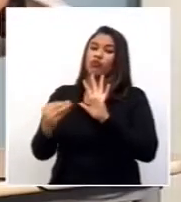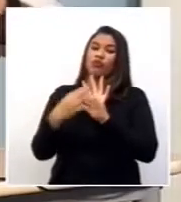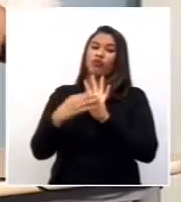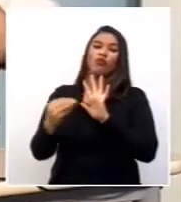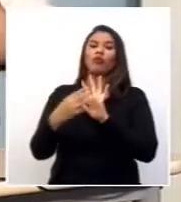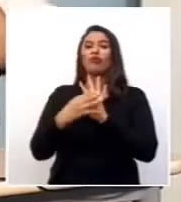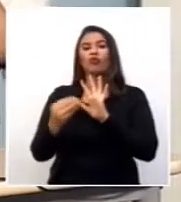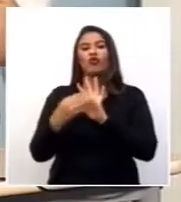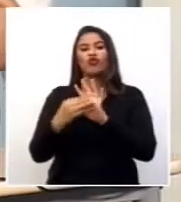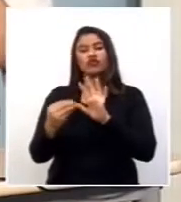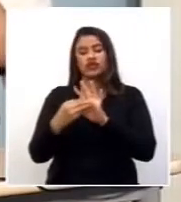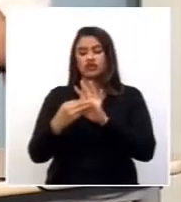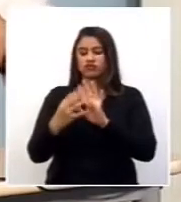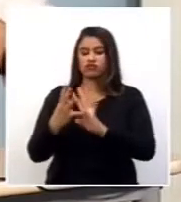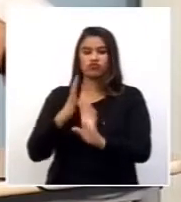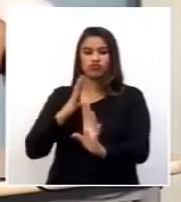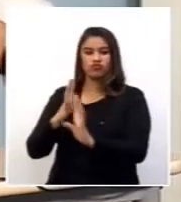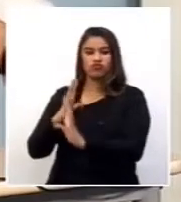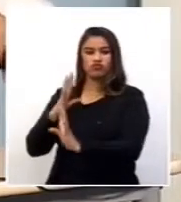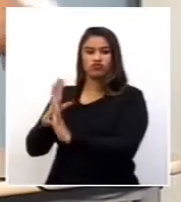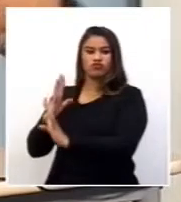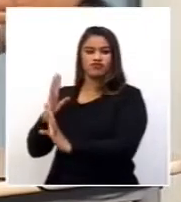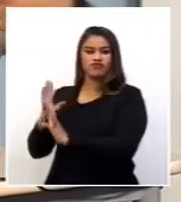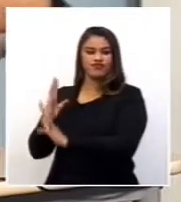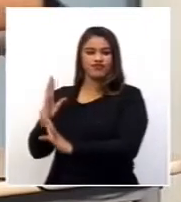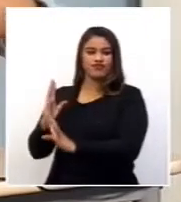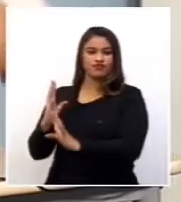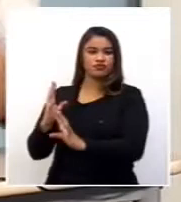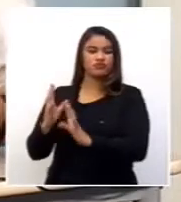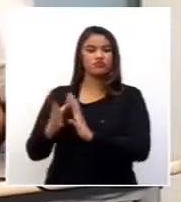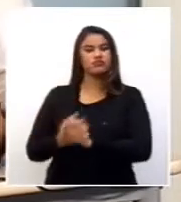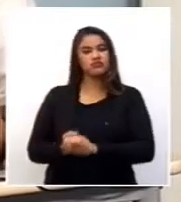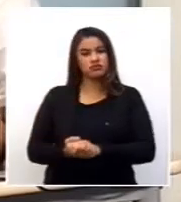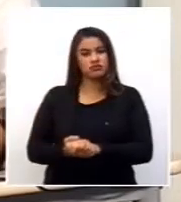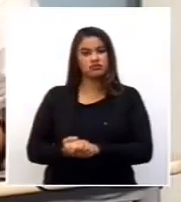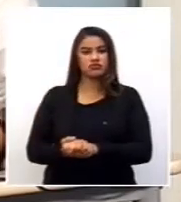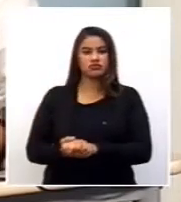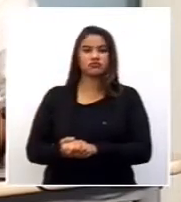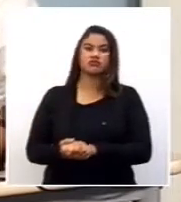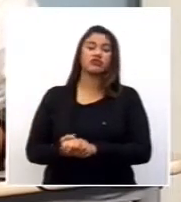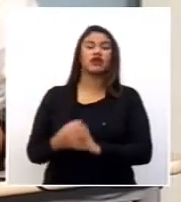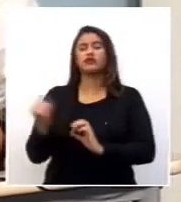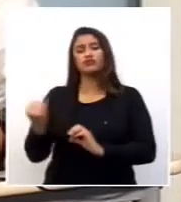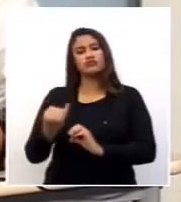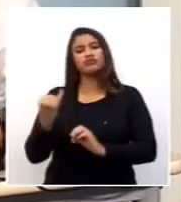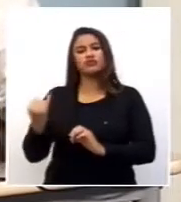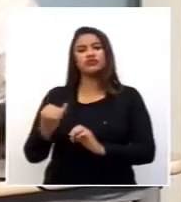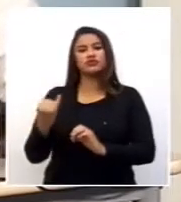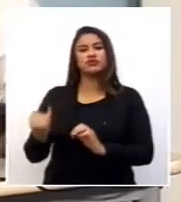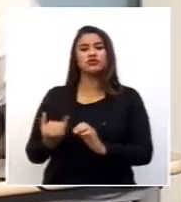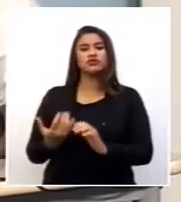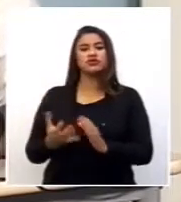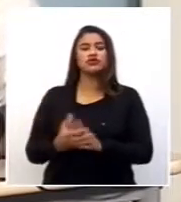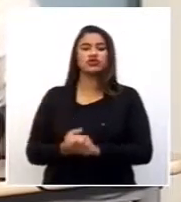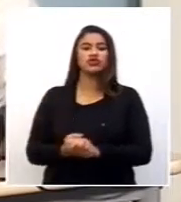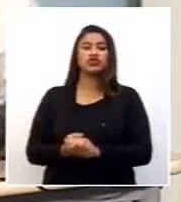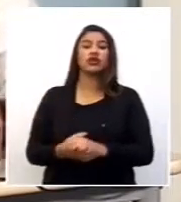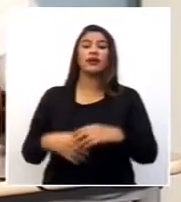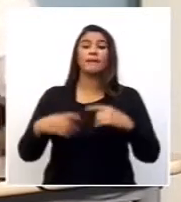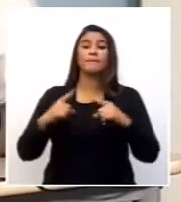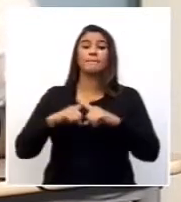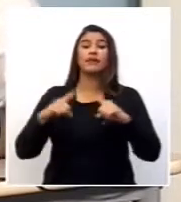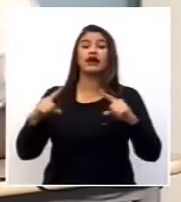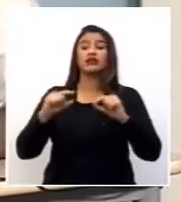de peixe, né? São fileiras de 4, 5 de cada lado. É bem interessante isso, mas vai partir do